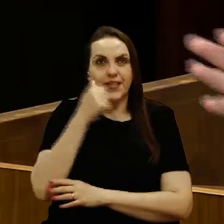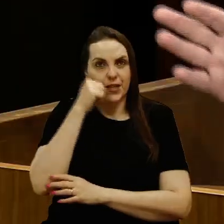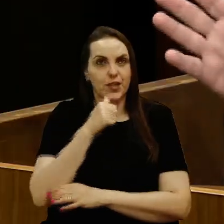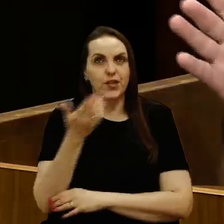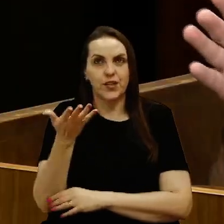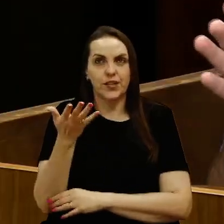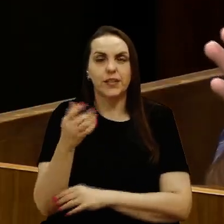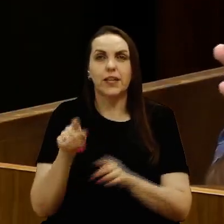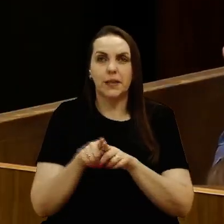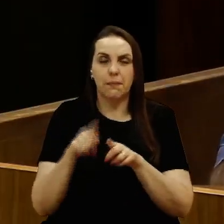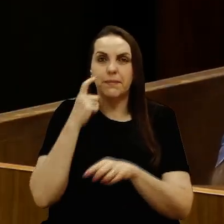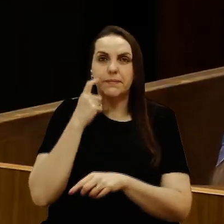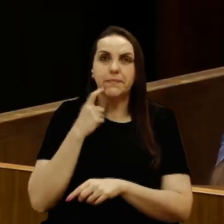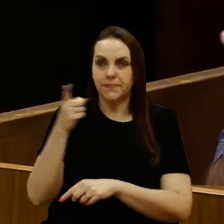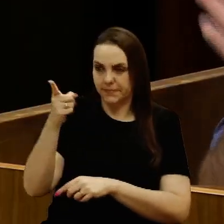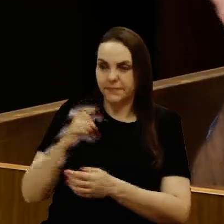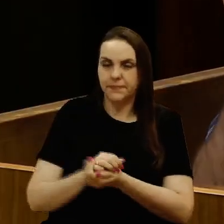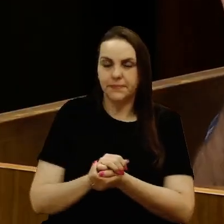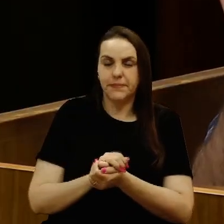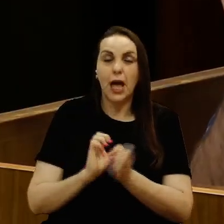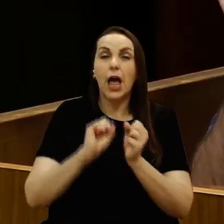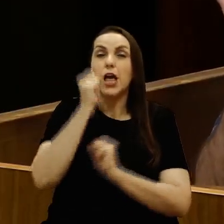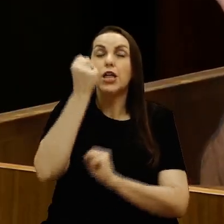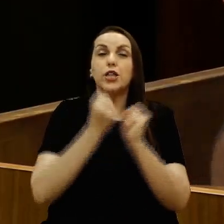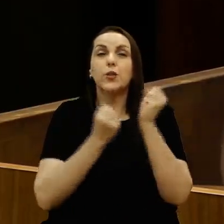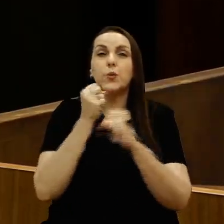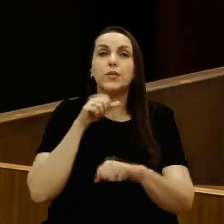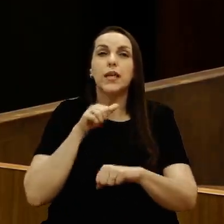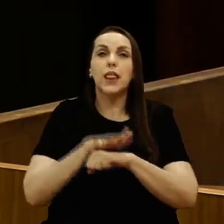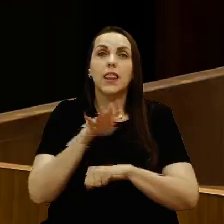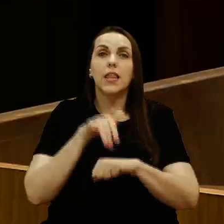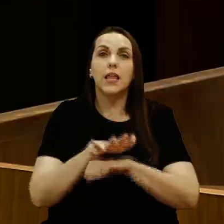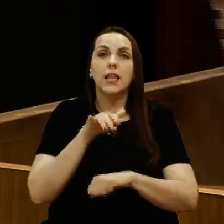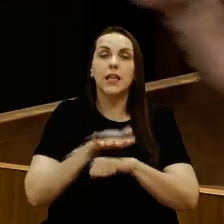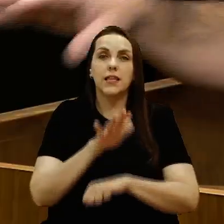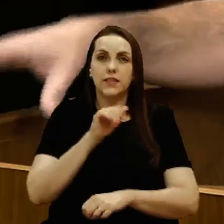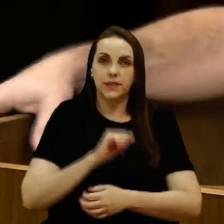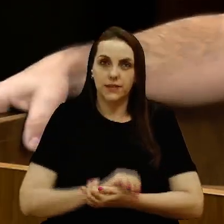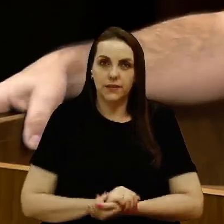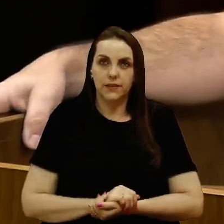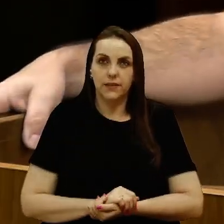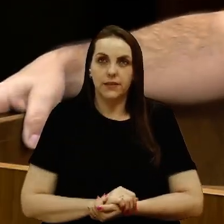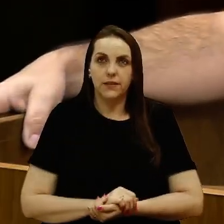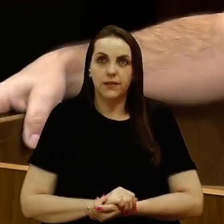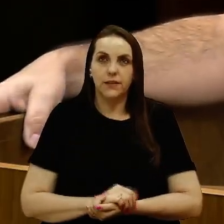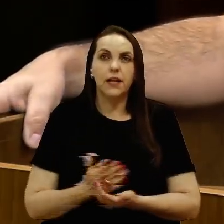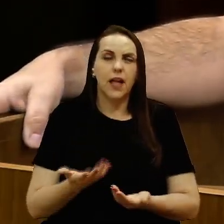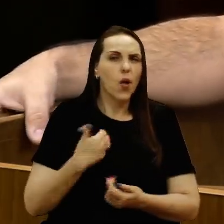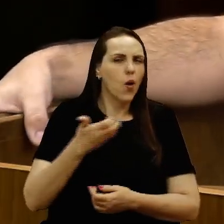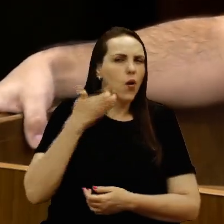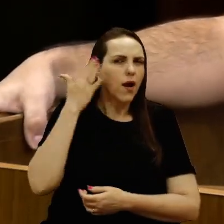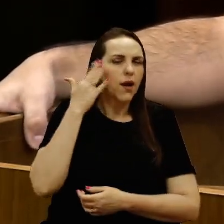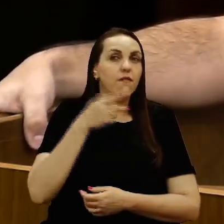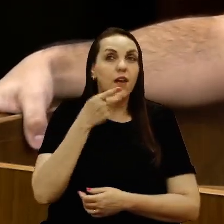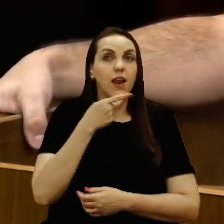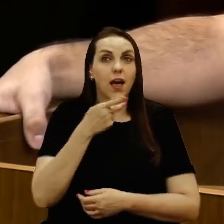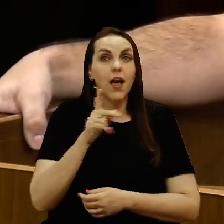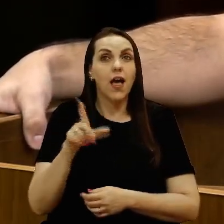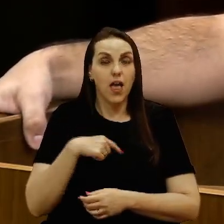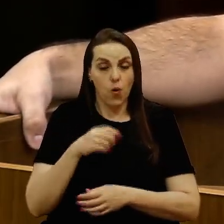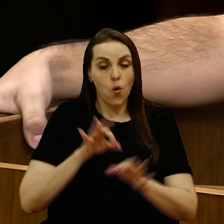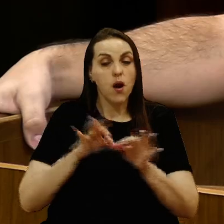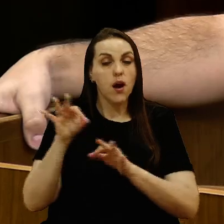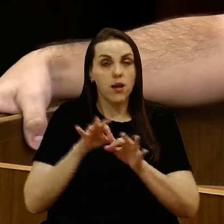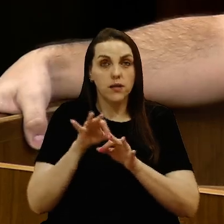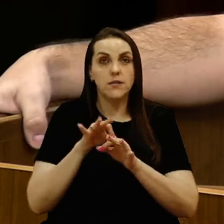horas extras. Né? Eu vi esses dias alguém falando indústria das horas extras. Eu quero dizer que eu montei uma linha de produção na Secretaria Municipal da Saúde,